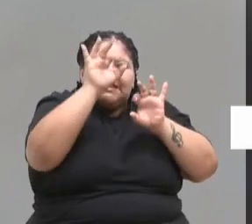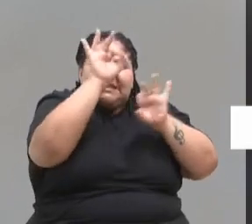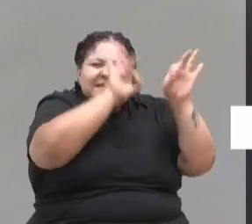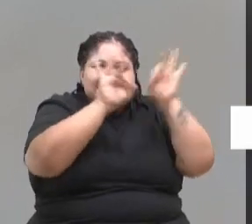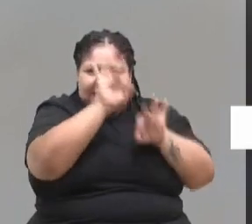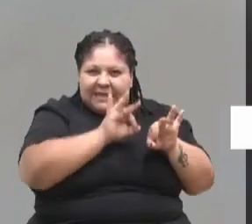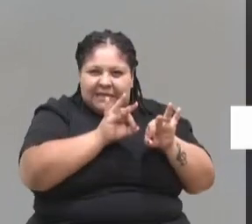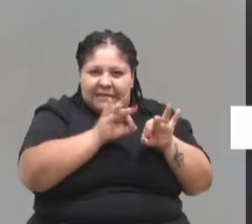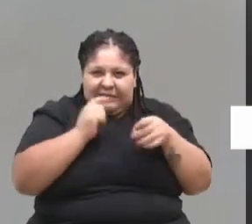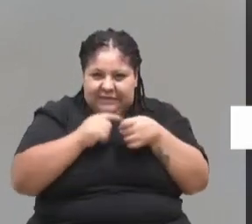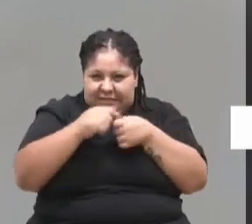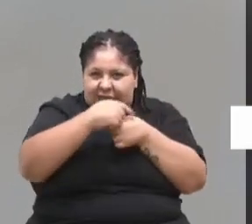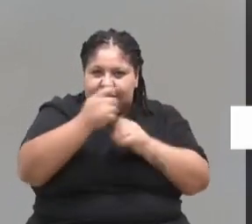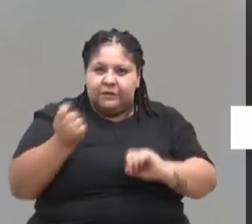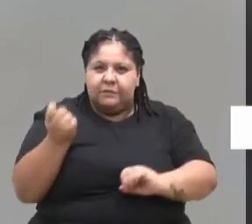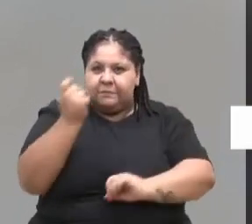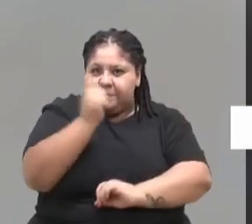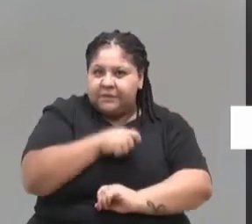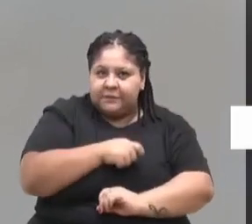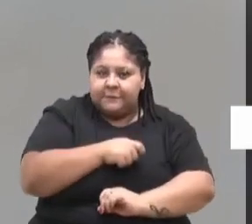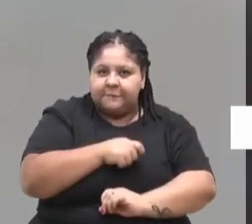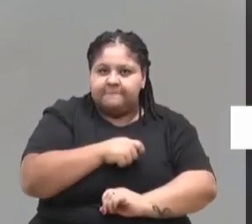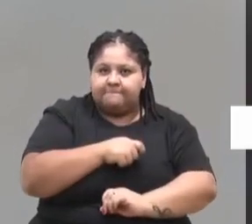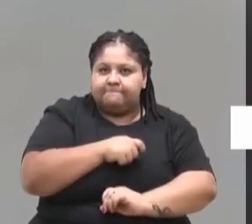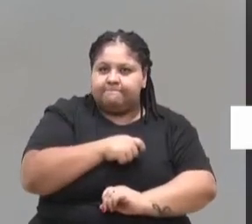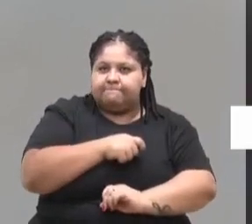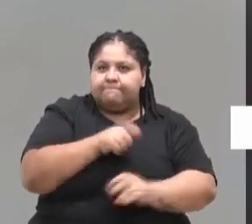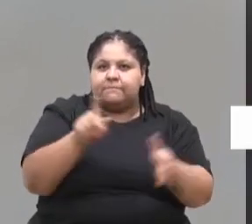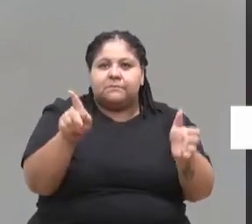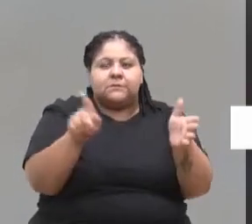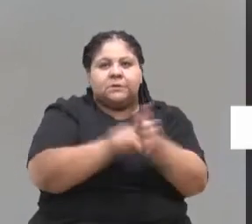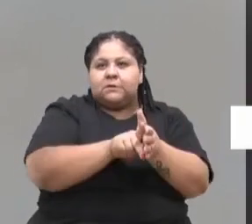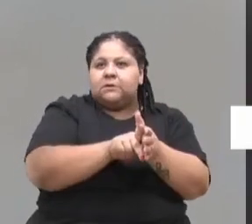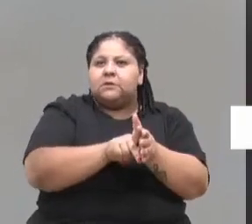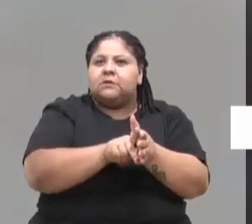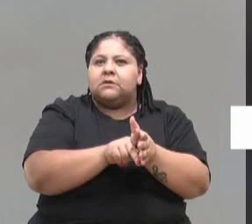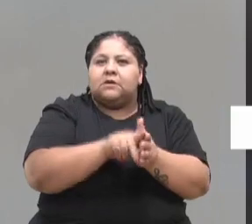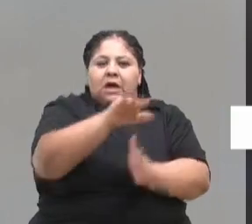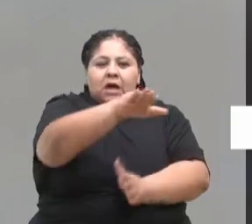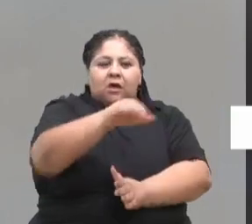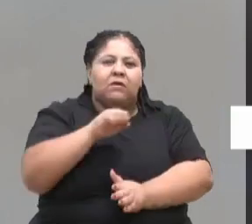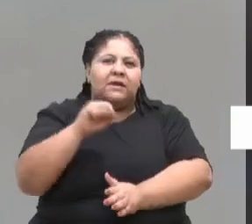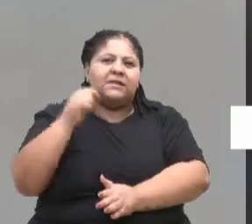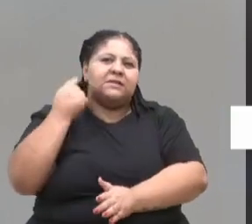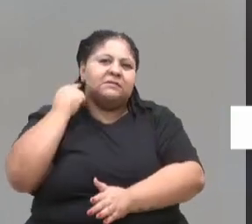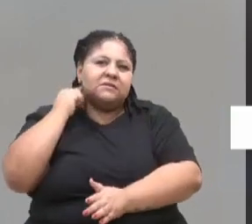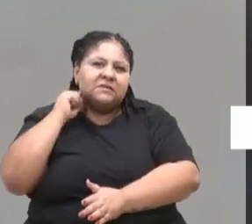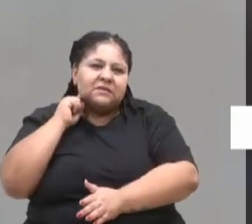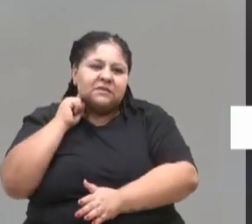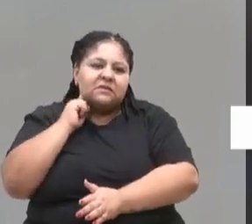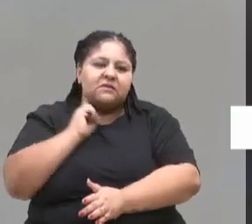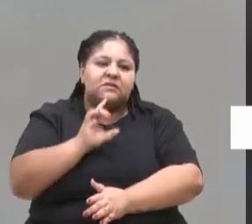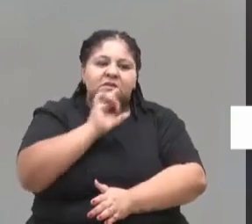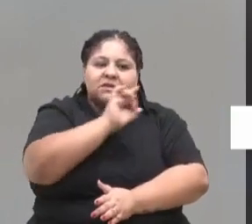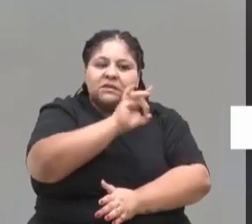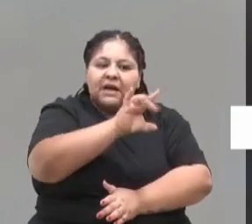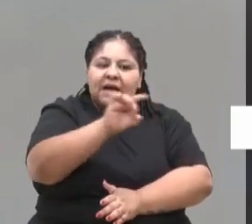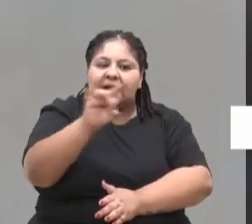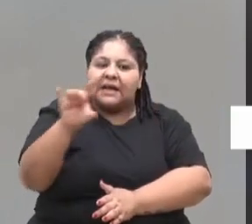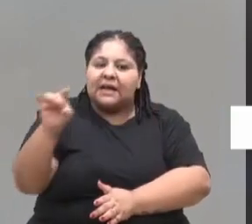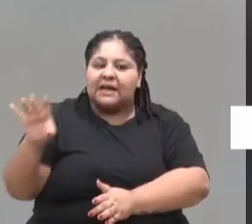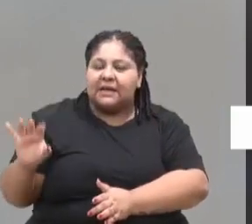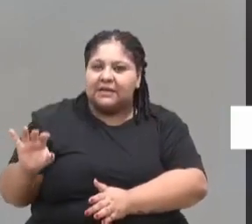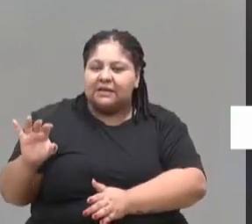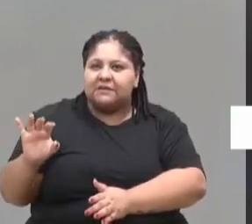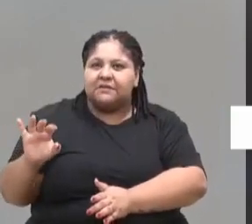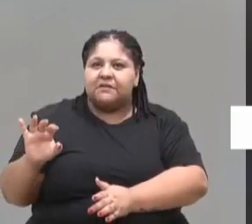a cidade precisa. A própria varrição, a coleta do lixo, enfim, cada secretaria